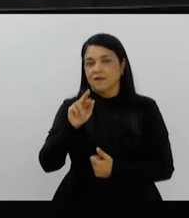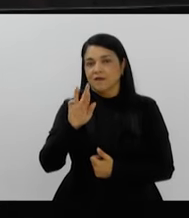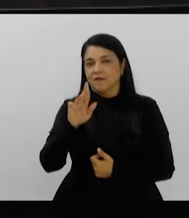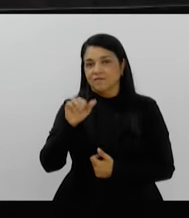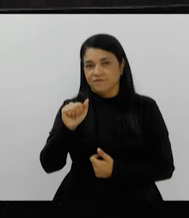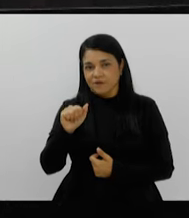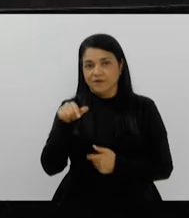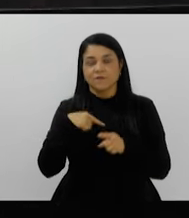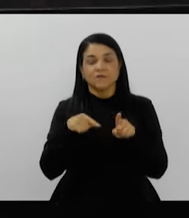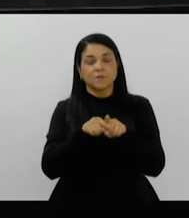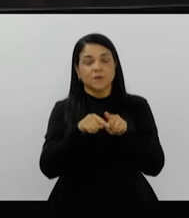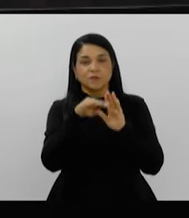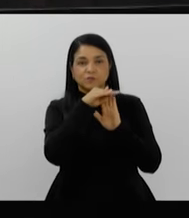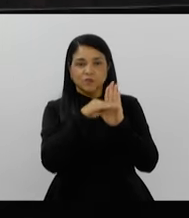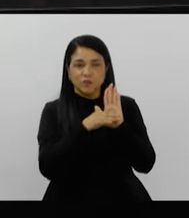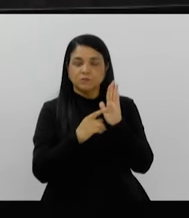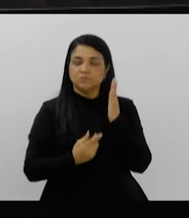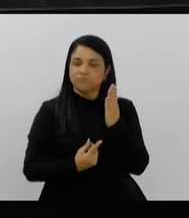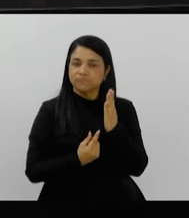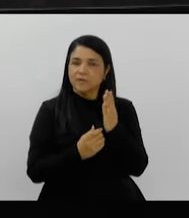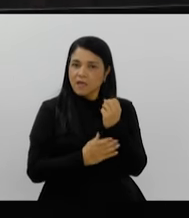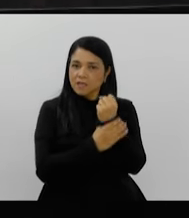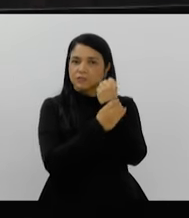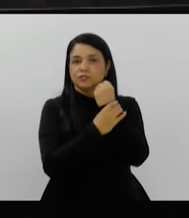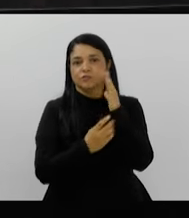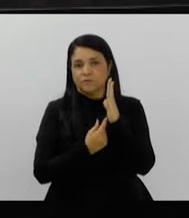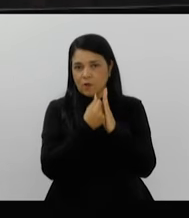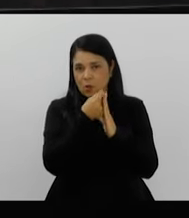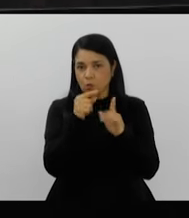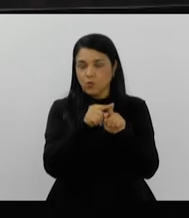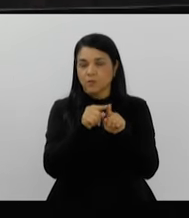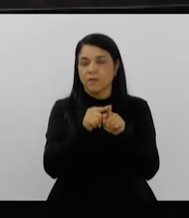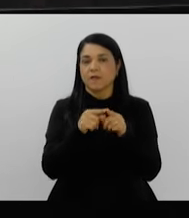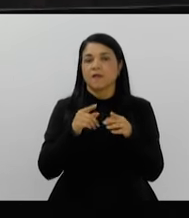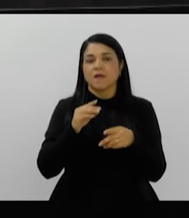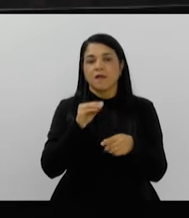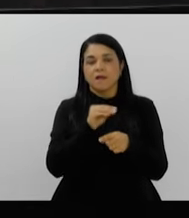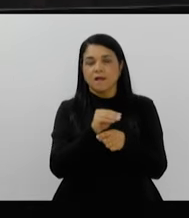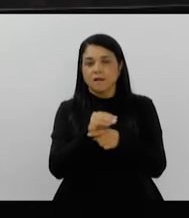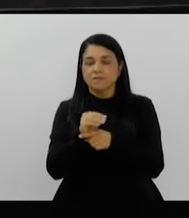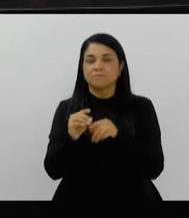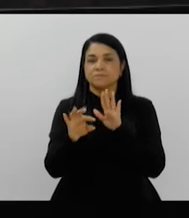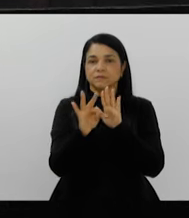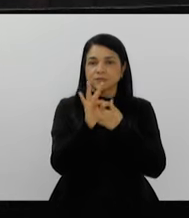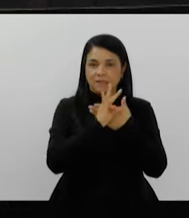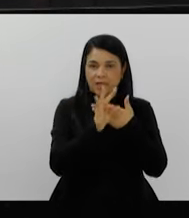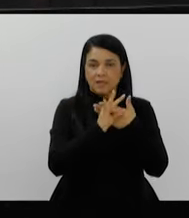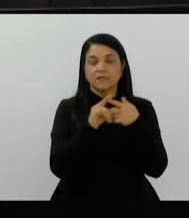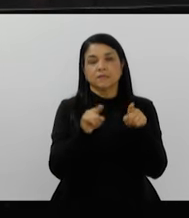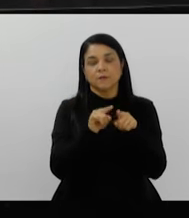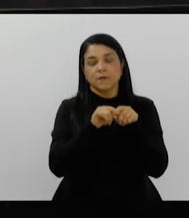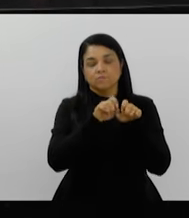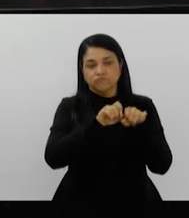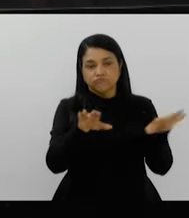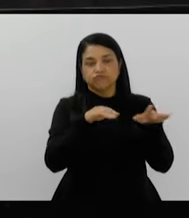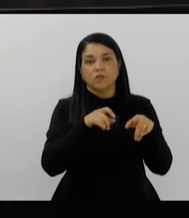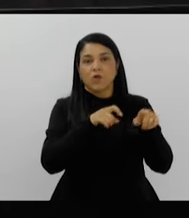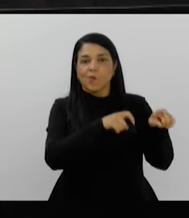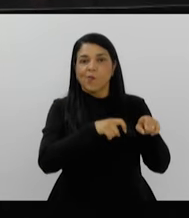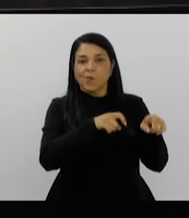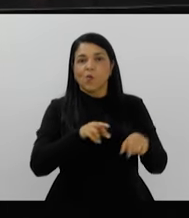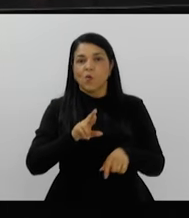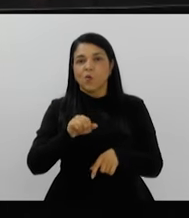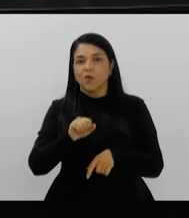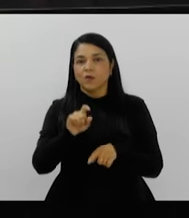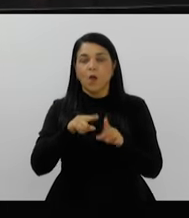de Garantia de Preços, Assistência Técnica e Extensão Rural, o Programa